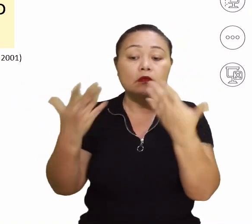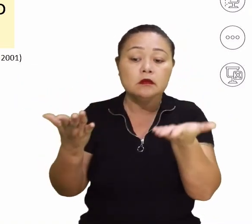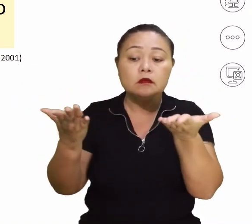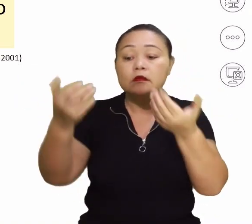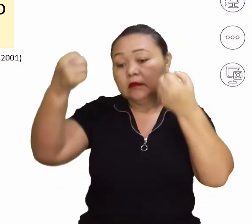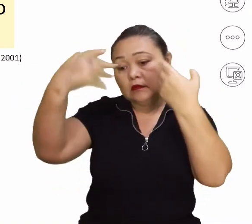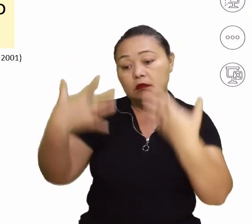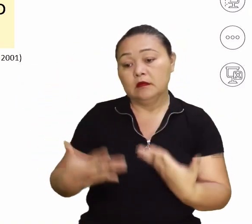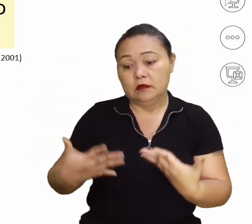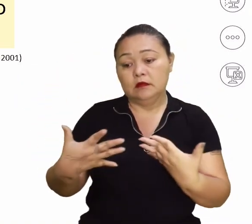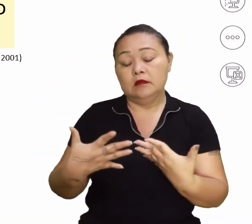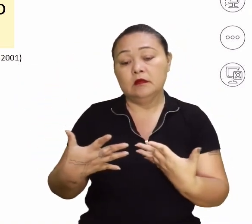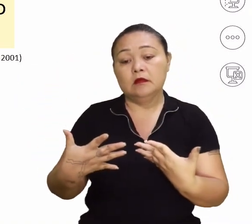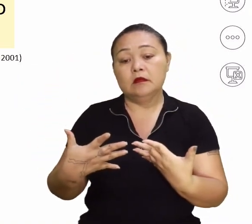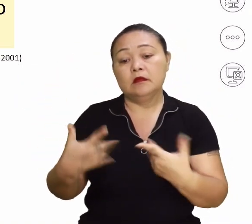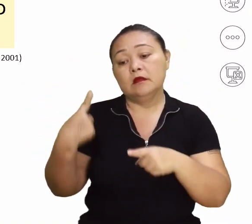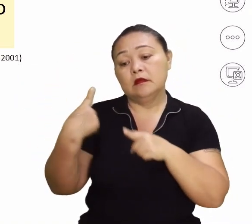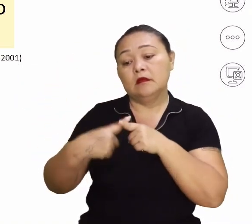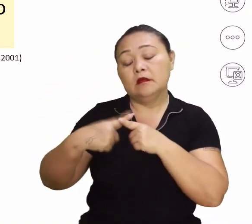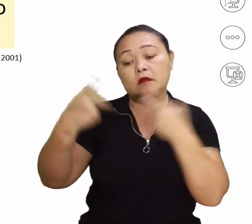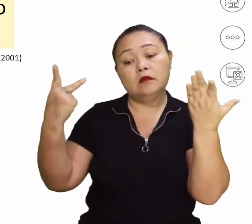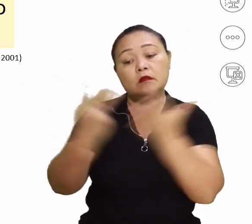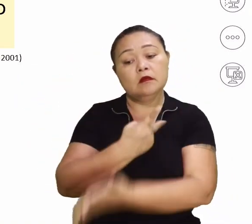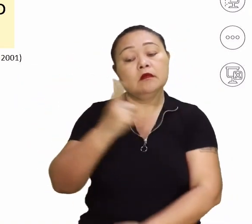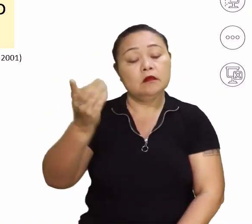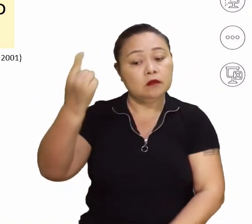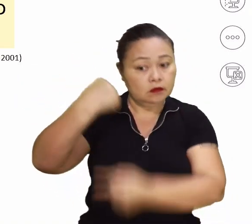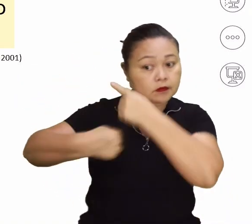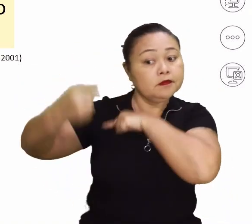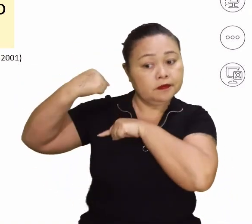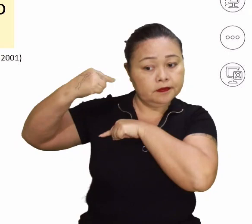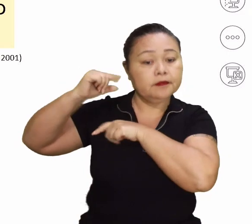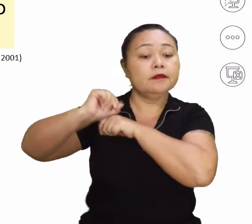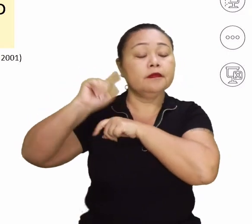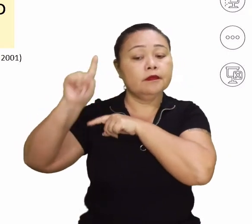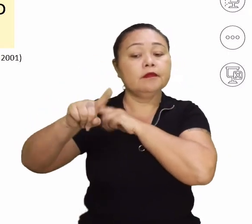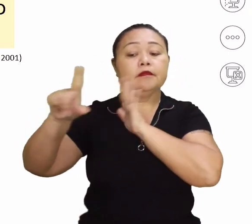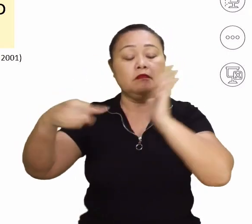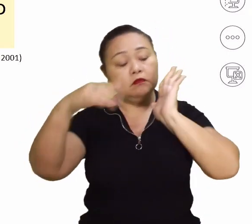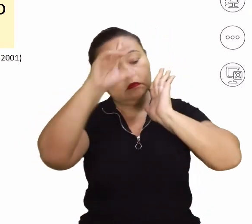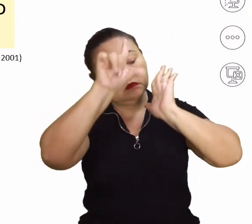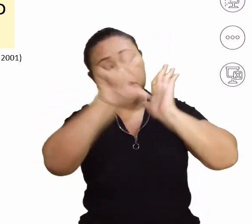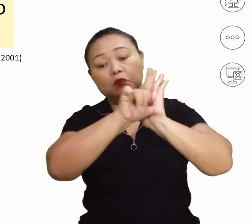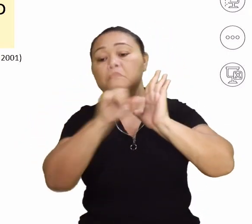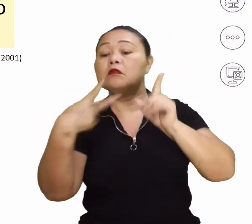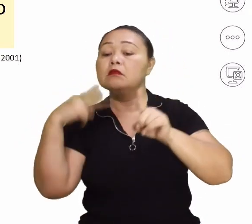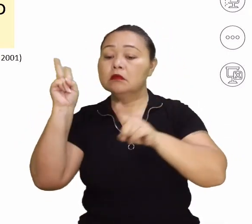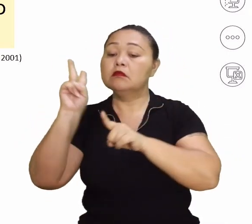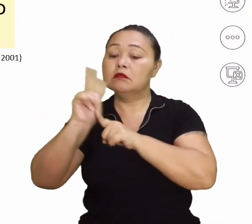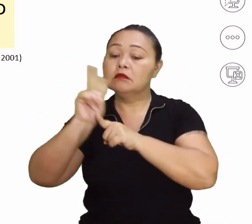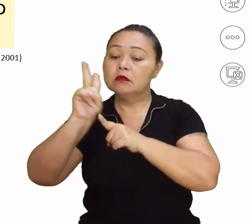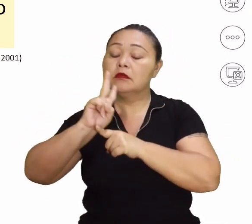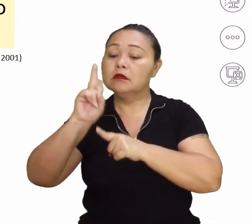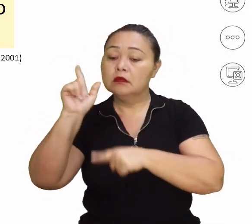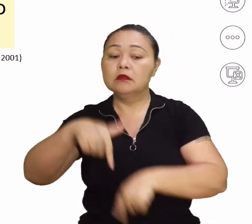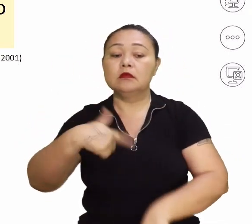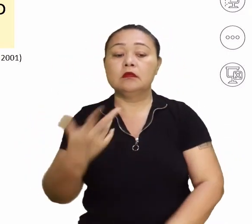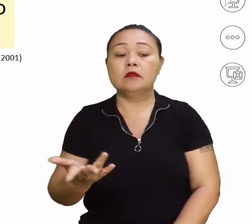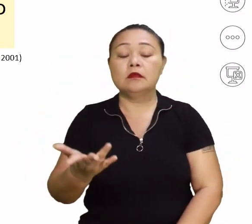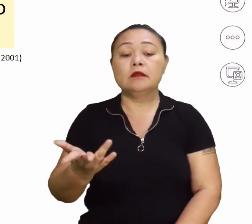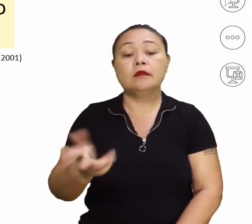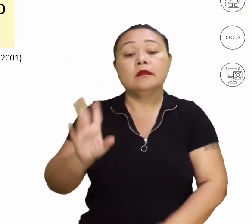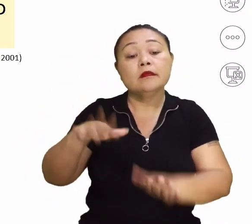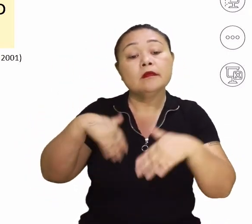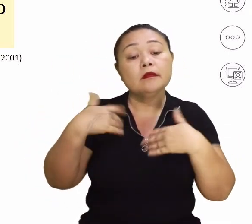está explicado por que aconteceu aquilo. Está aí, ó. Por lei, eles estão protegidos, ok?